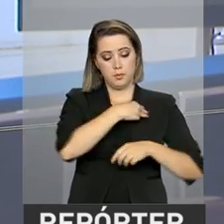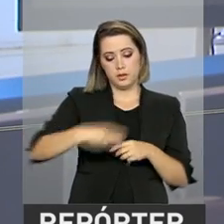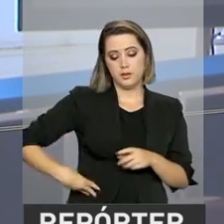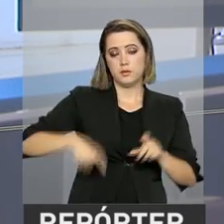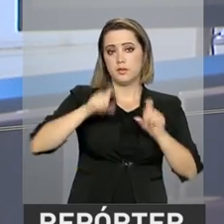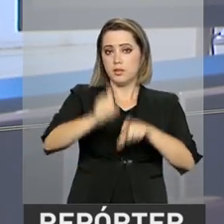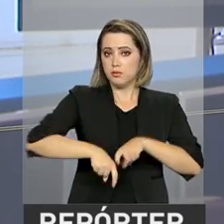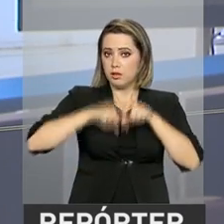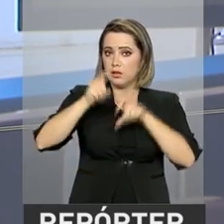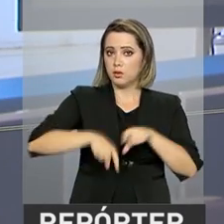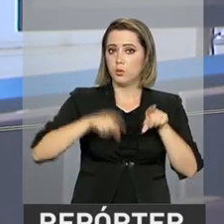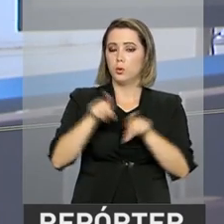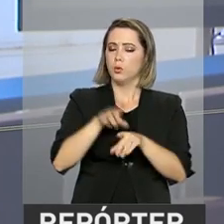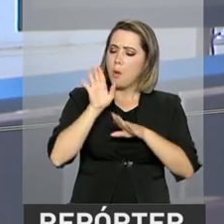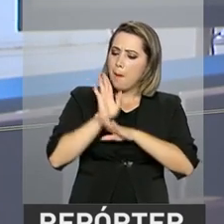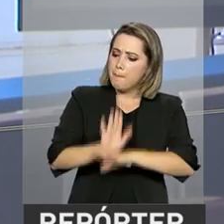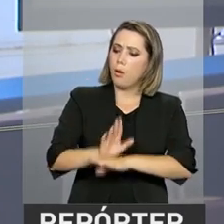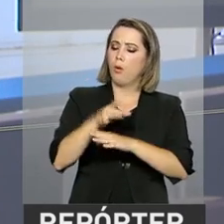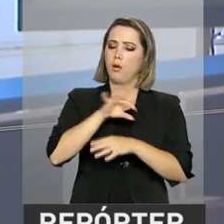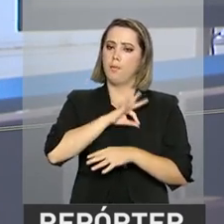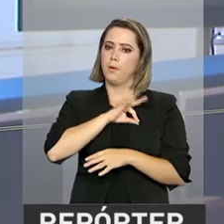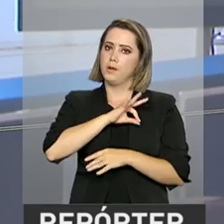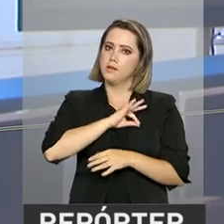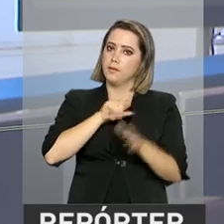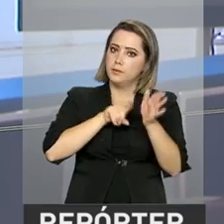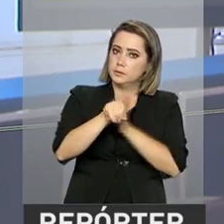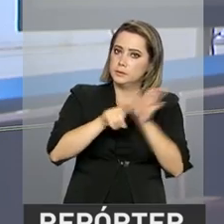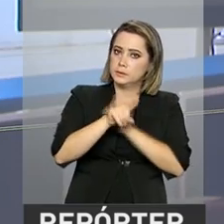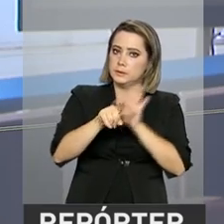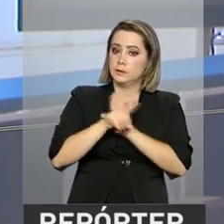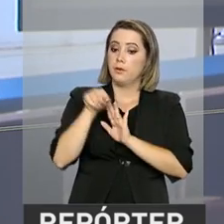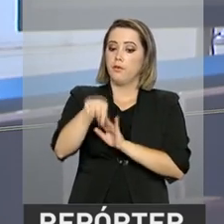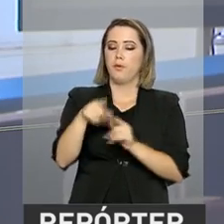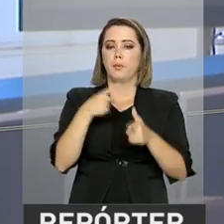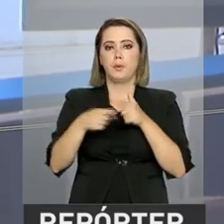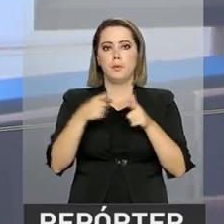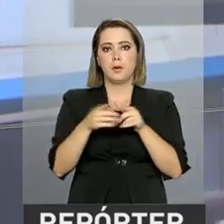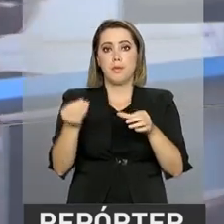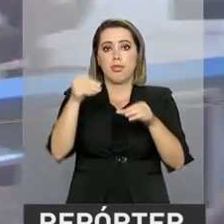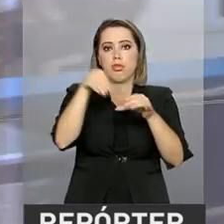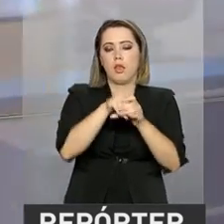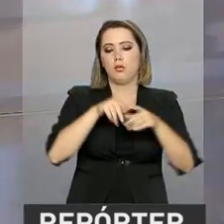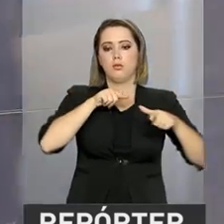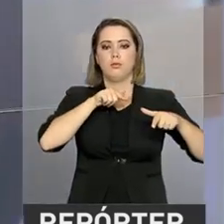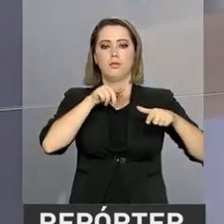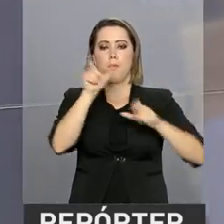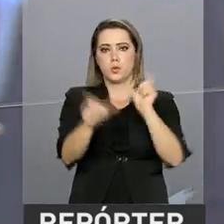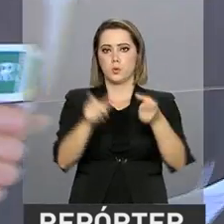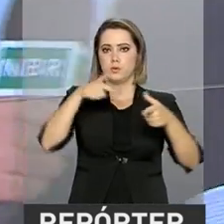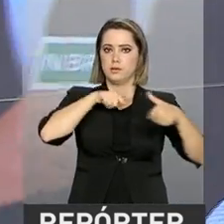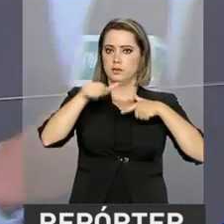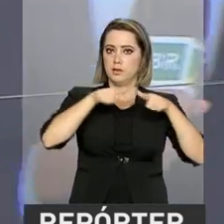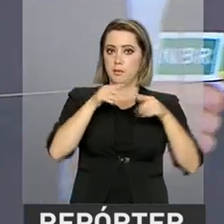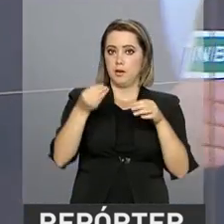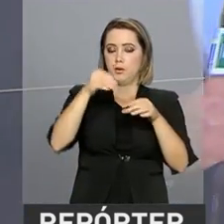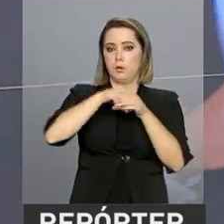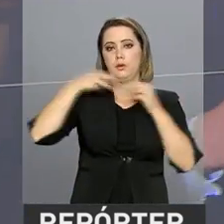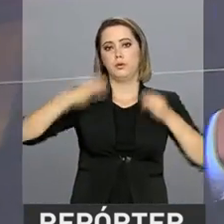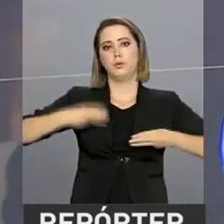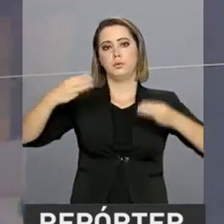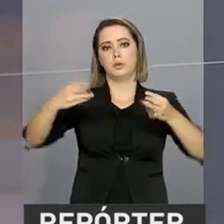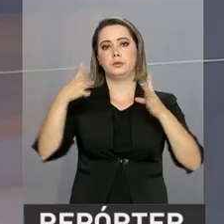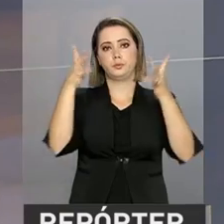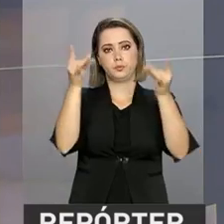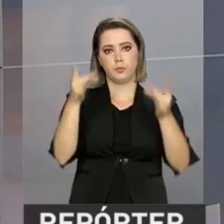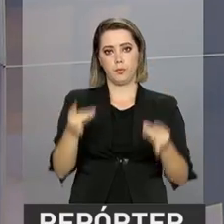afirmando que apoia a investigação que apura o envolvimento de funcionários da pasta nós vamos então saber os detalhes ao vivo com o